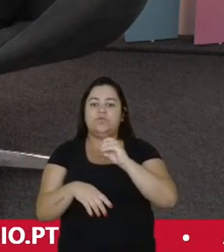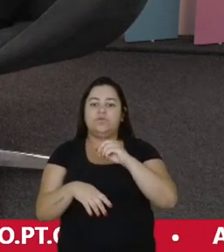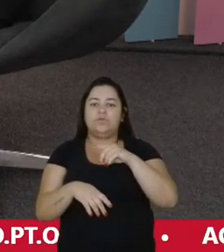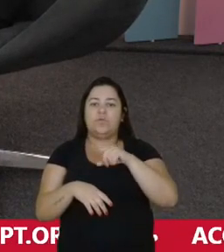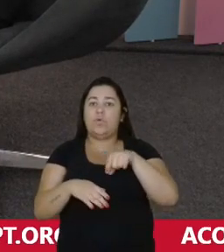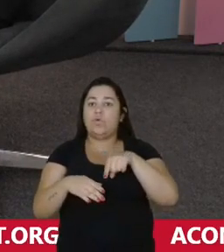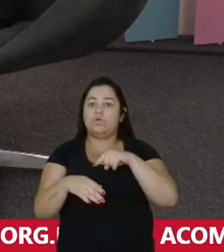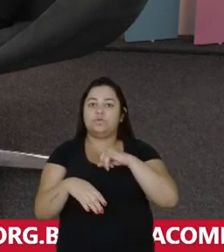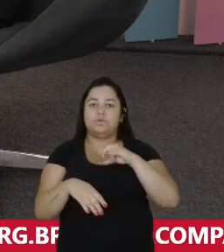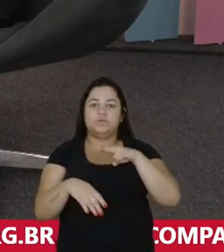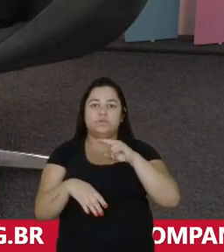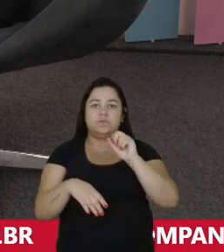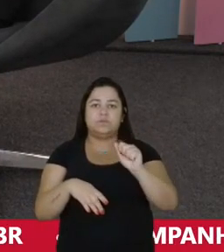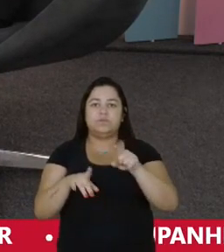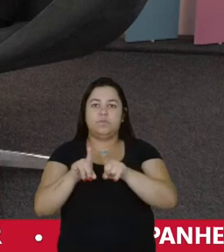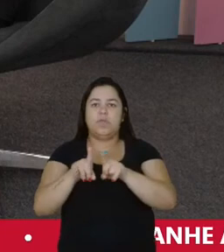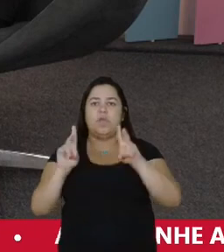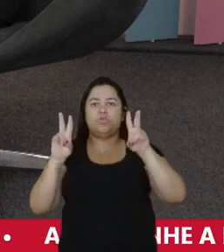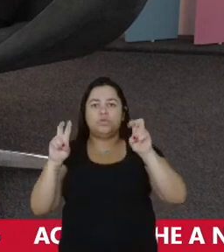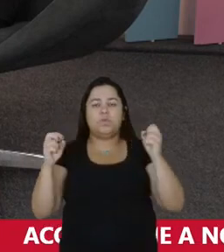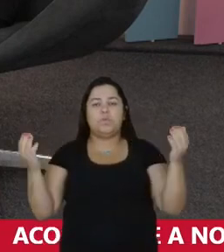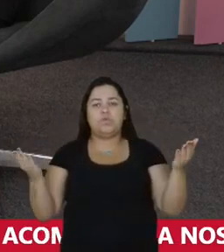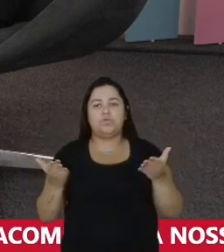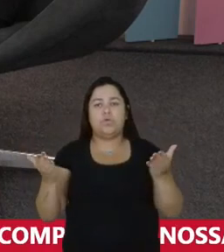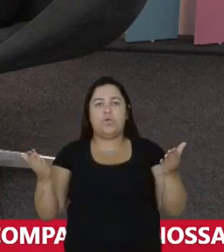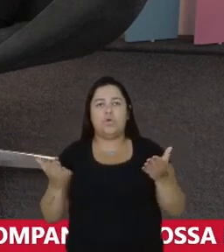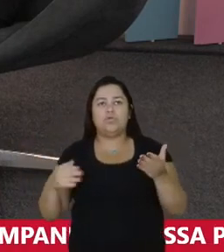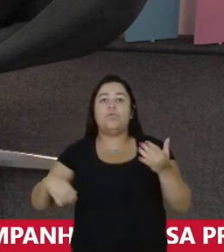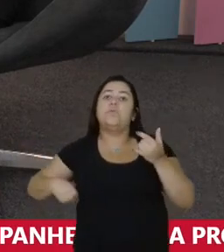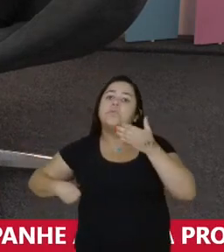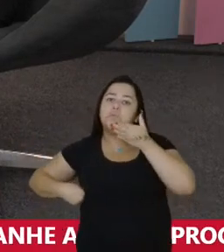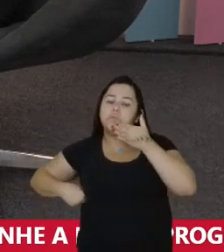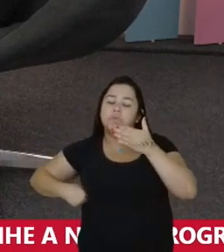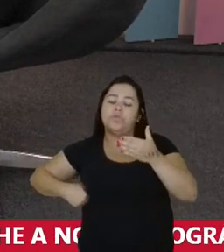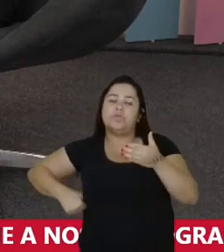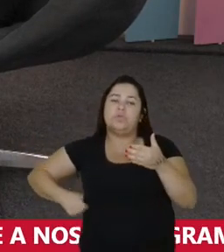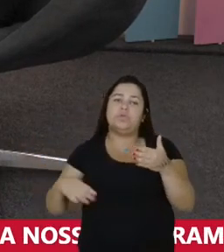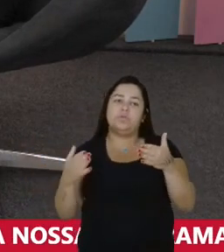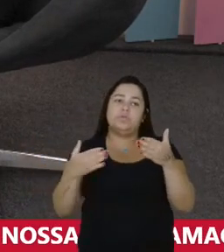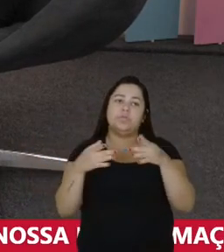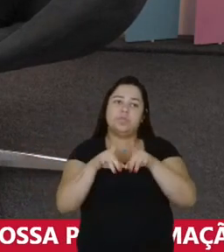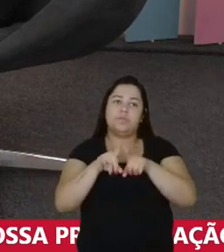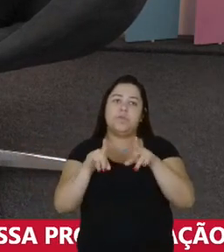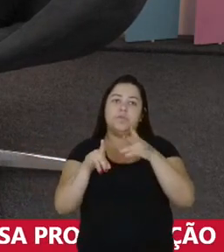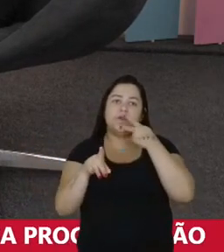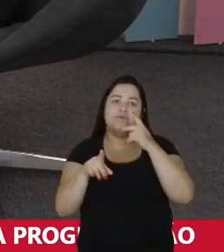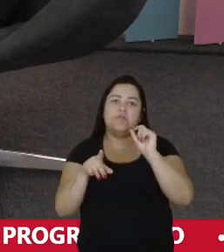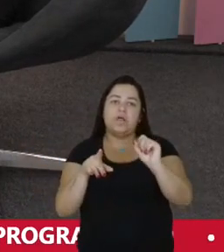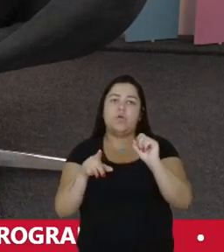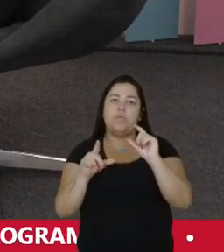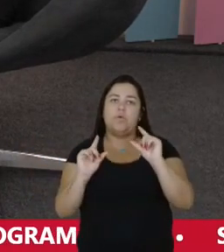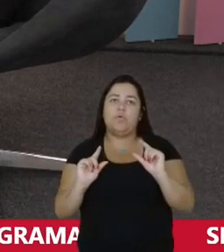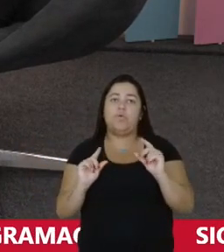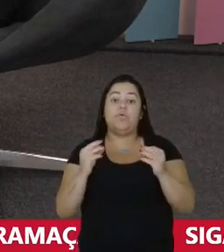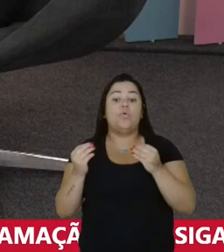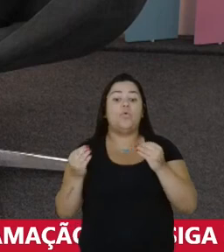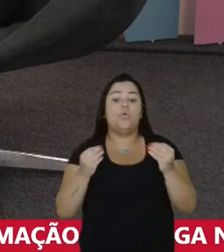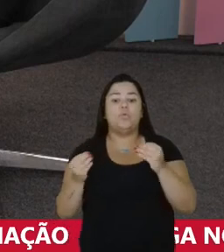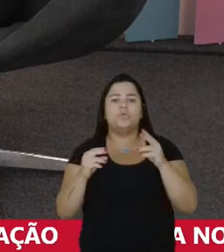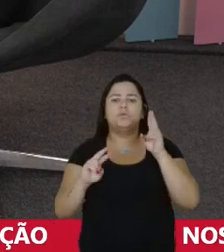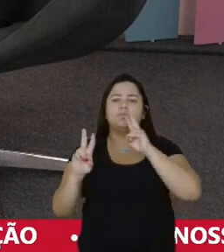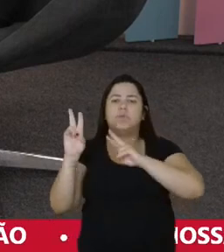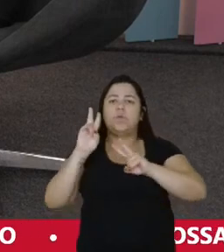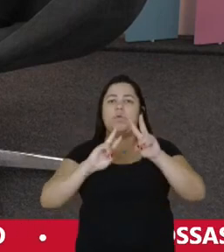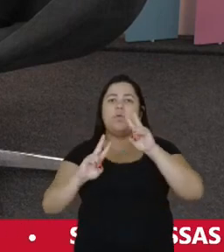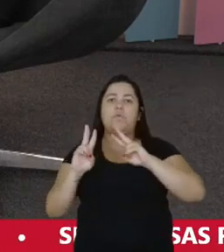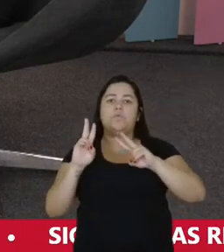sobre ecossocialismo, que é o tema de hoje, Amêndoa, eu vou pedir para você falar para a gente um pouquinho sobre como você enxerga